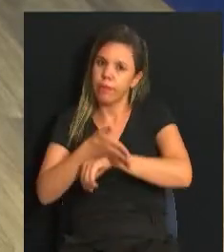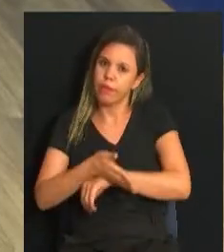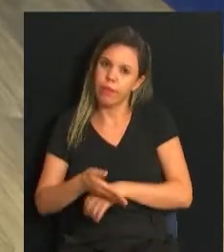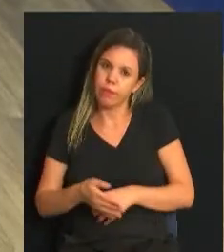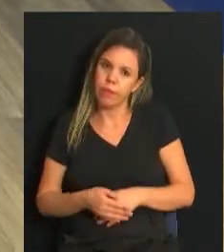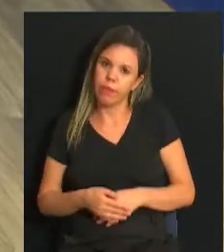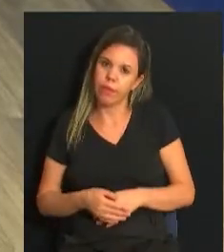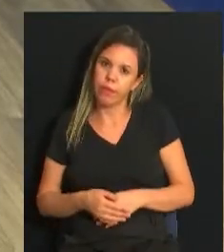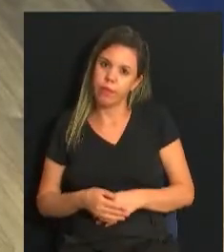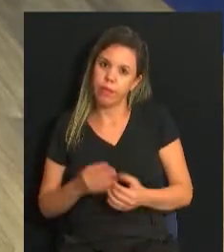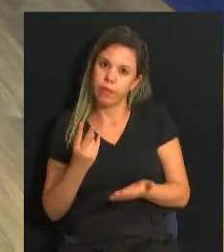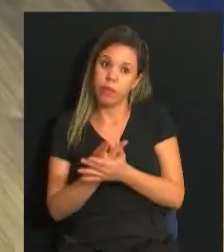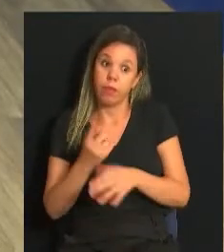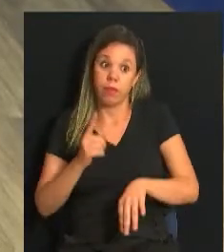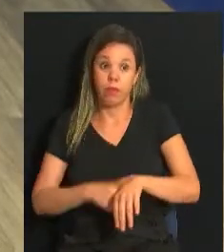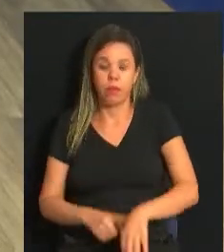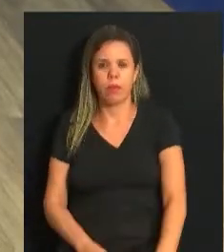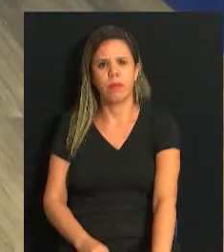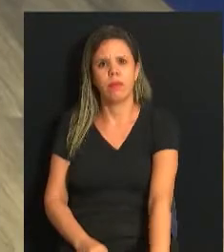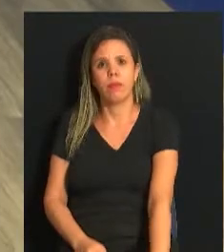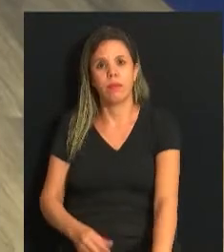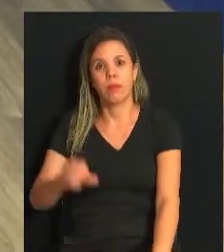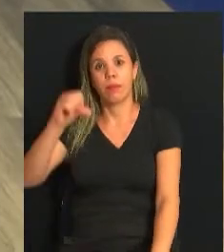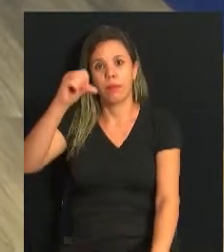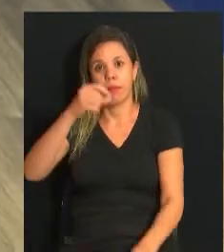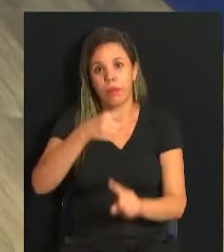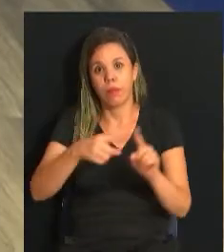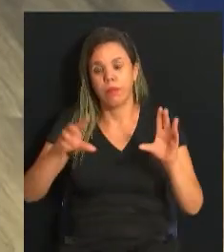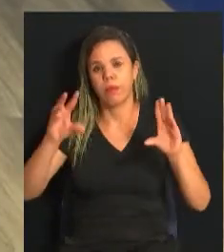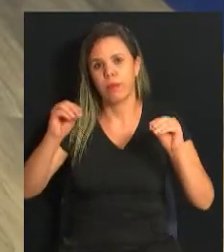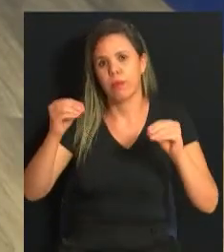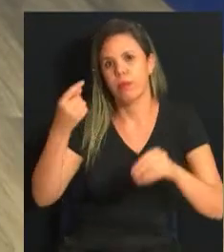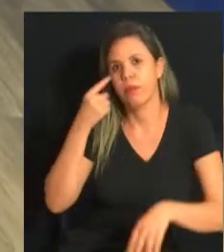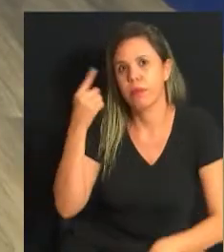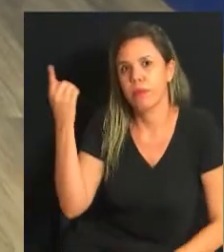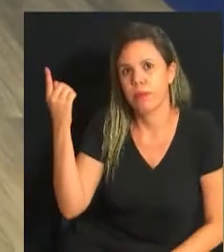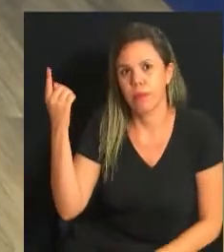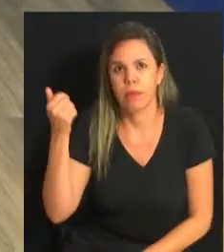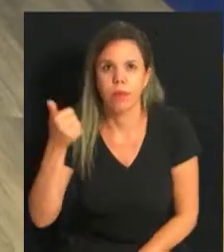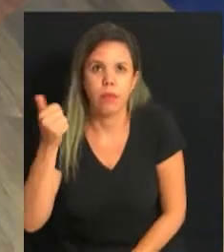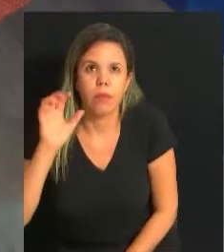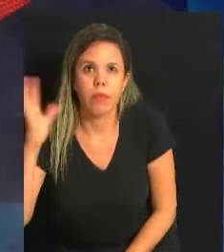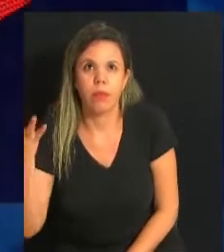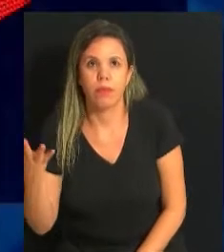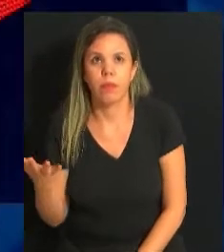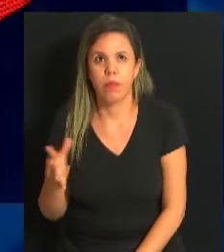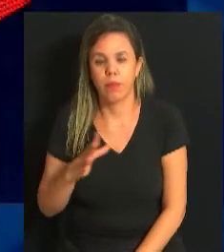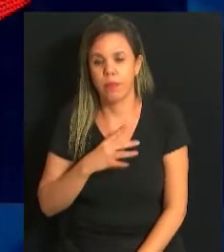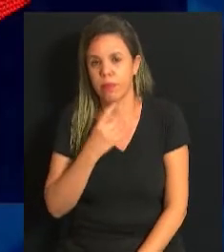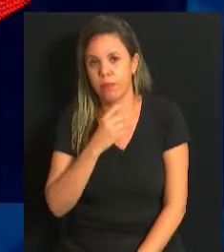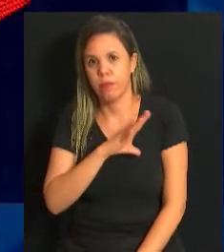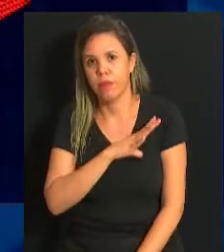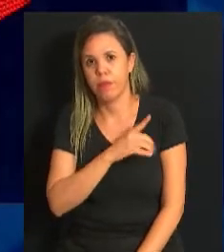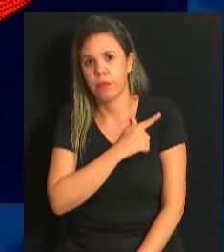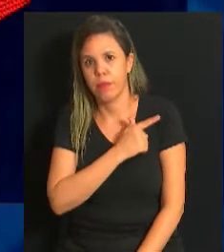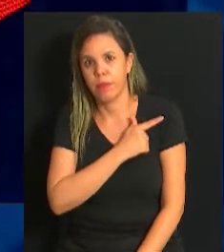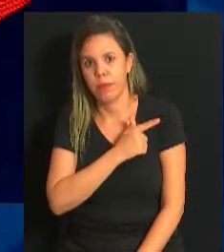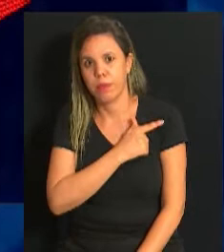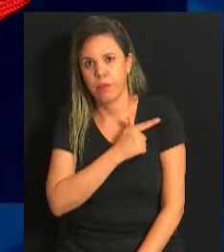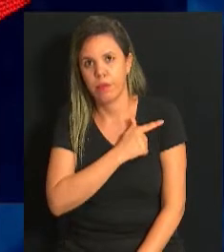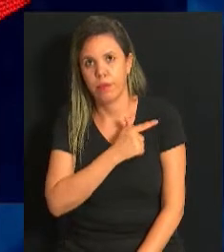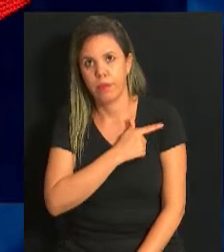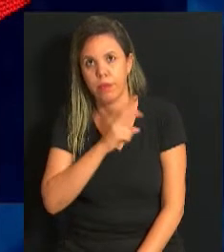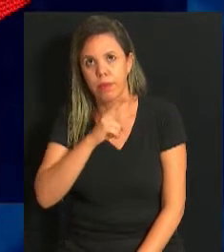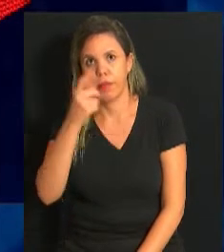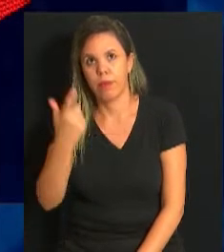campo e no mesmo horário viu às 9:30 da noite primeira partida que acontece aqui na cidade de Campinas válida